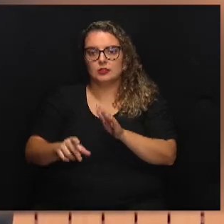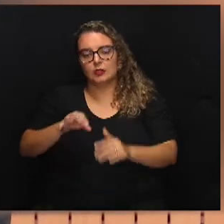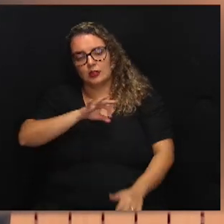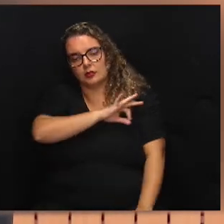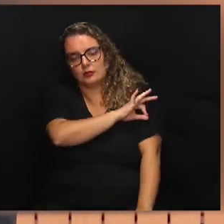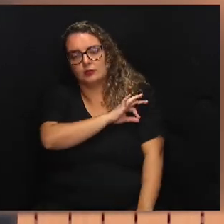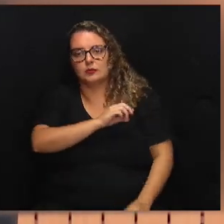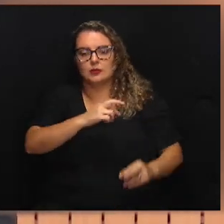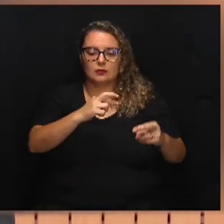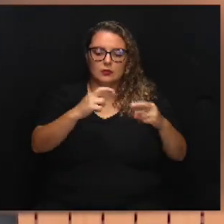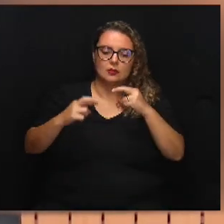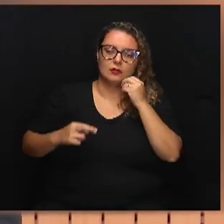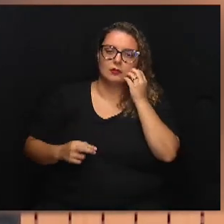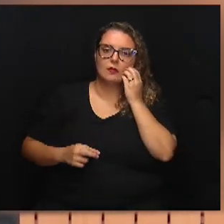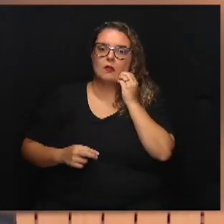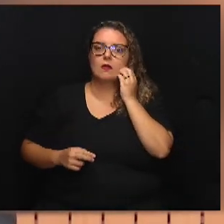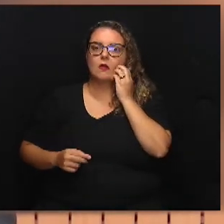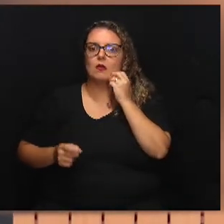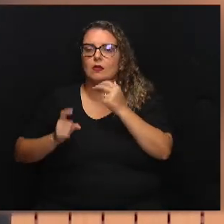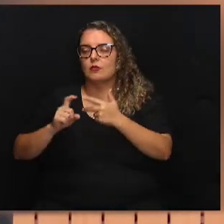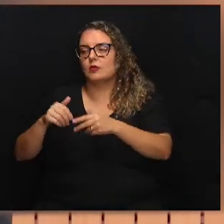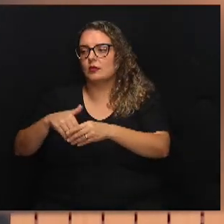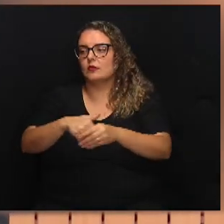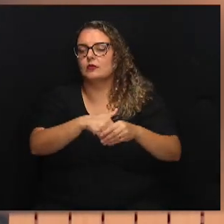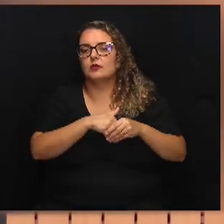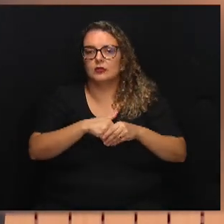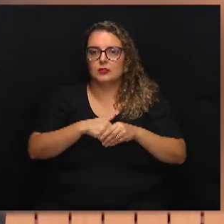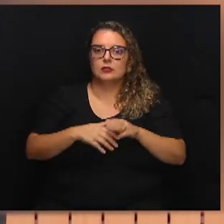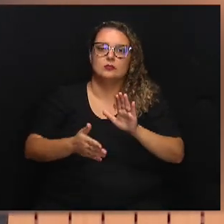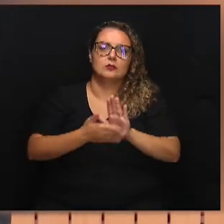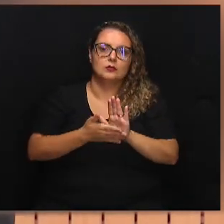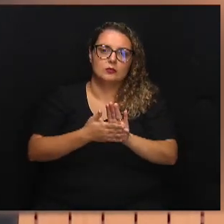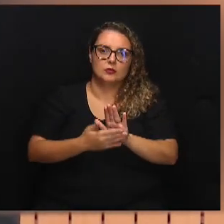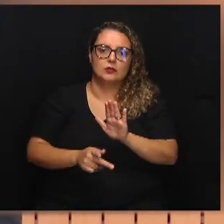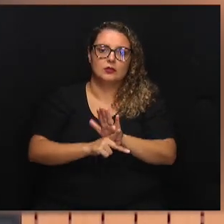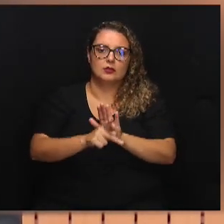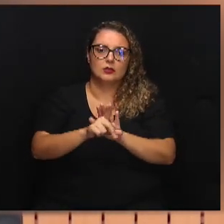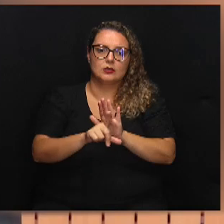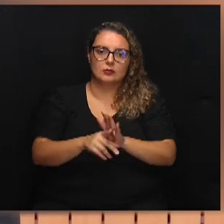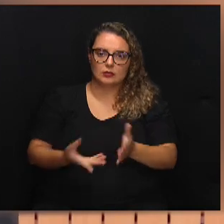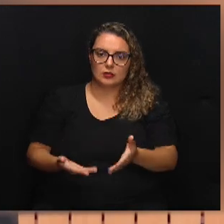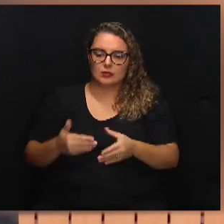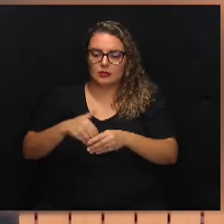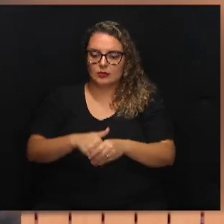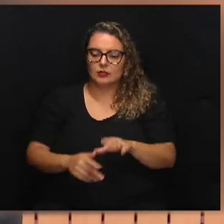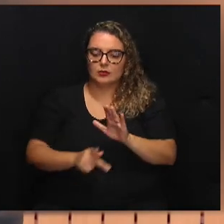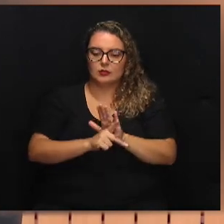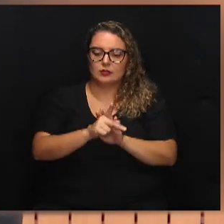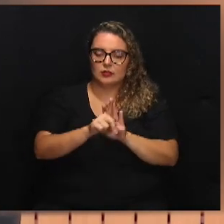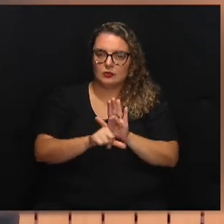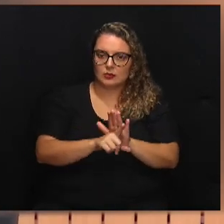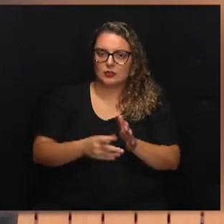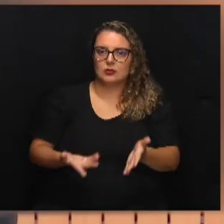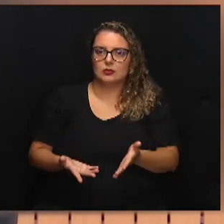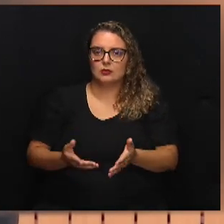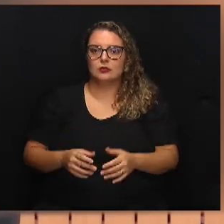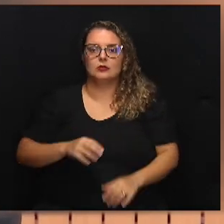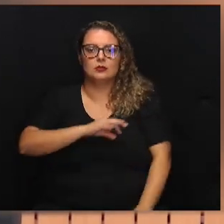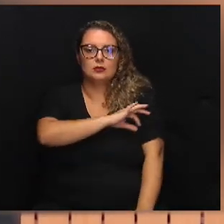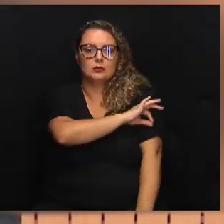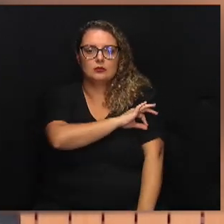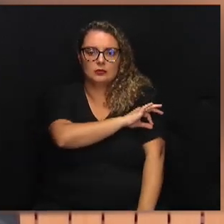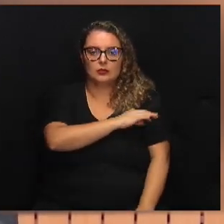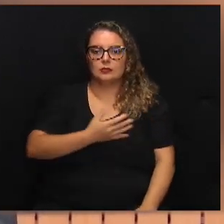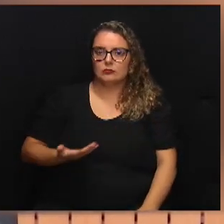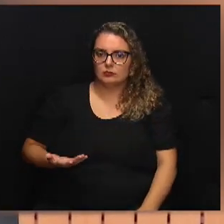o Executivo, para votar os projetos, propor projetos de lei, votar os projetos de lei da Prefeitura,